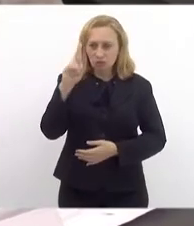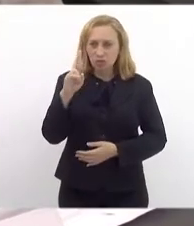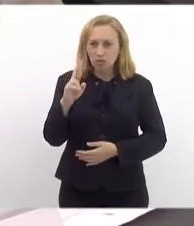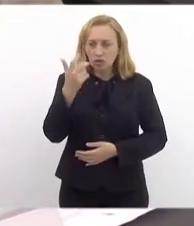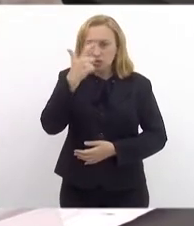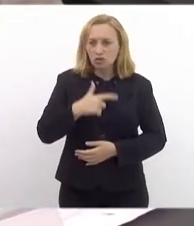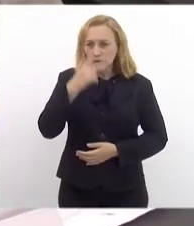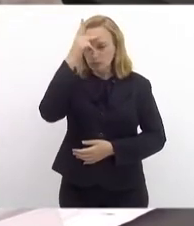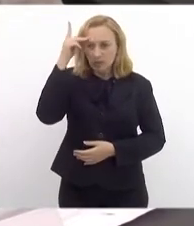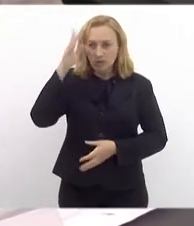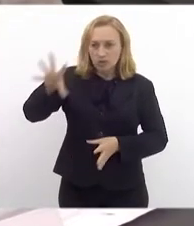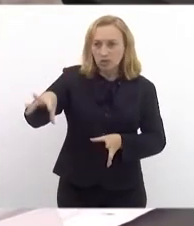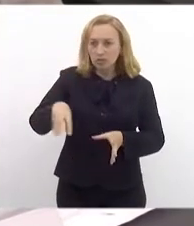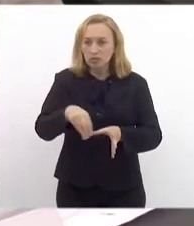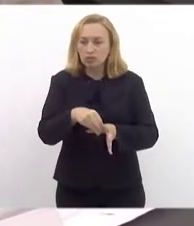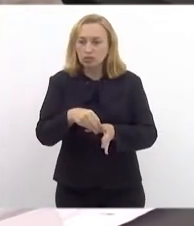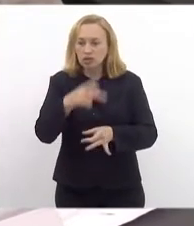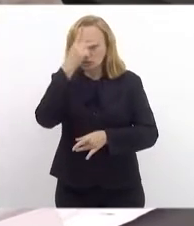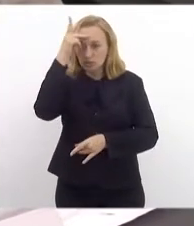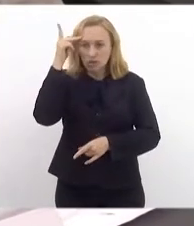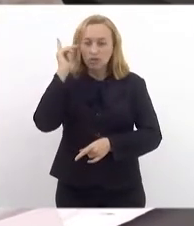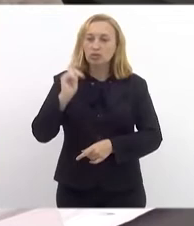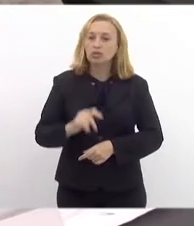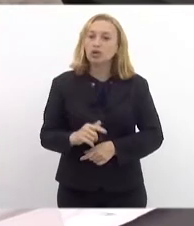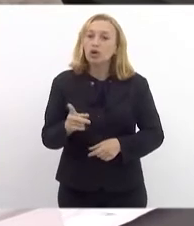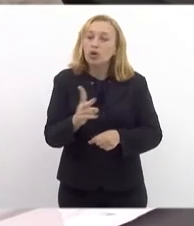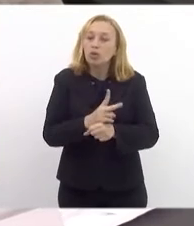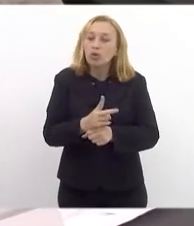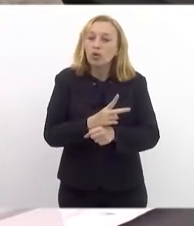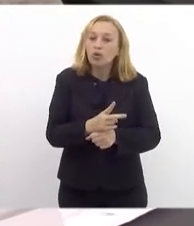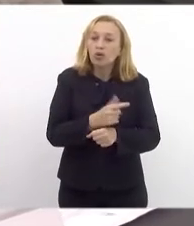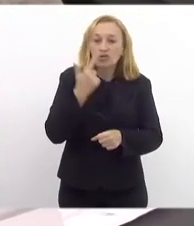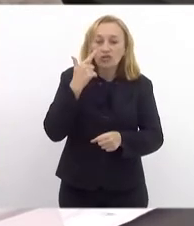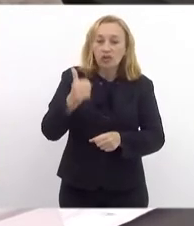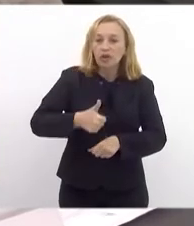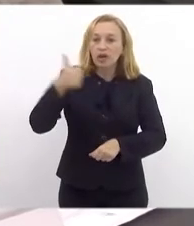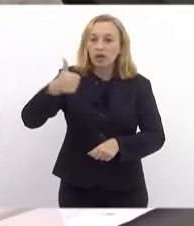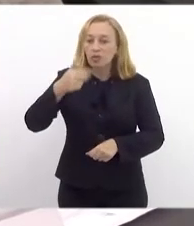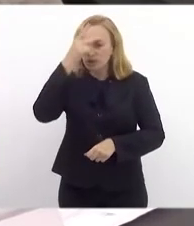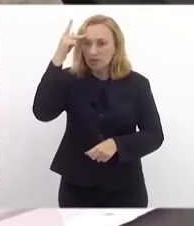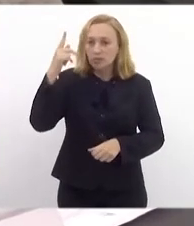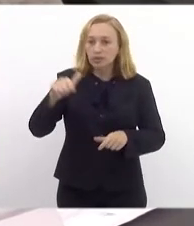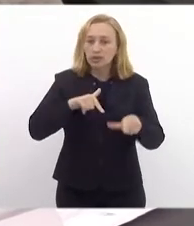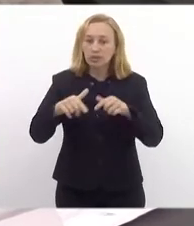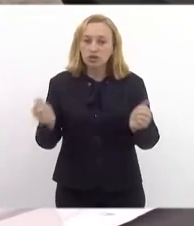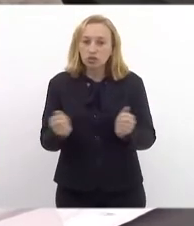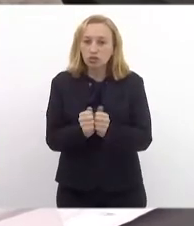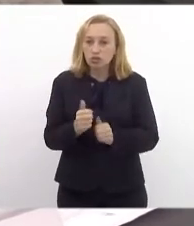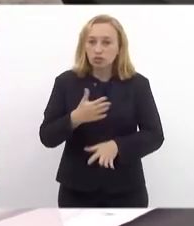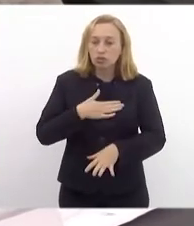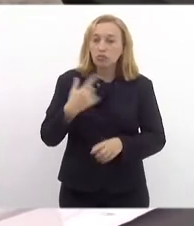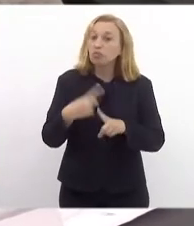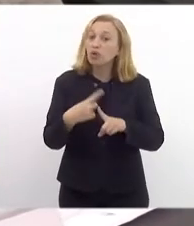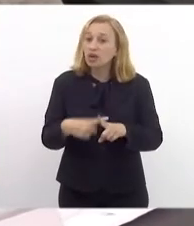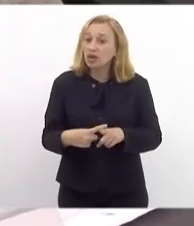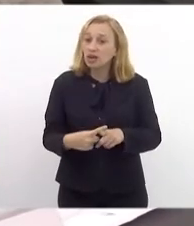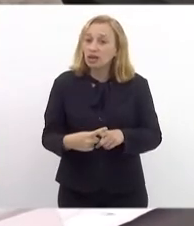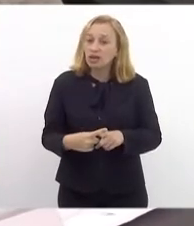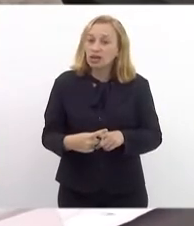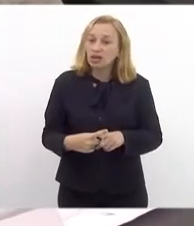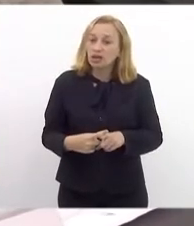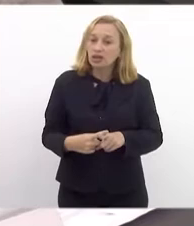eu sou uma pessoa que sempre agrega as pessoas e procura trazer as melhores pessoas para trabalharem comigo porque